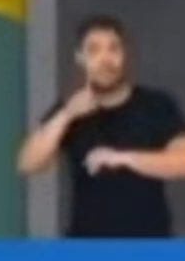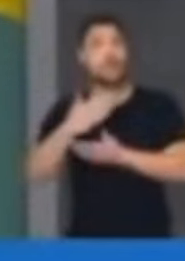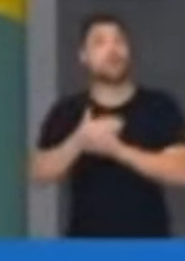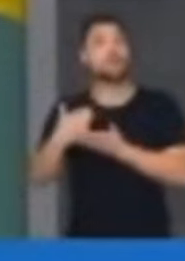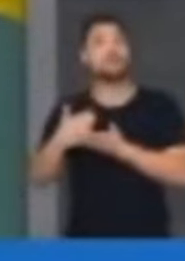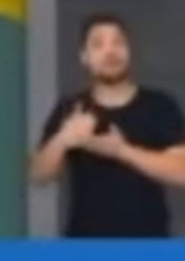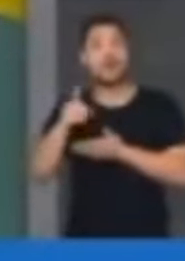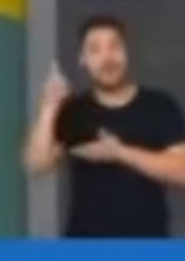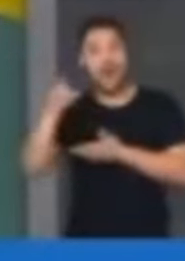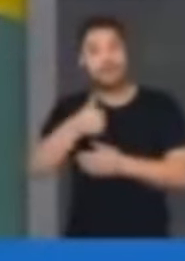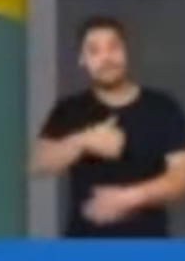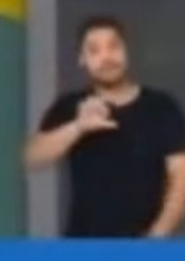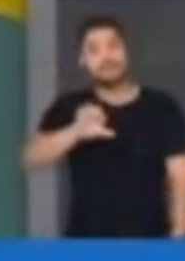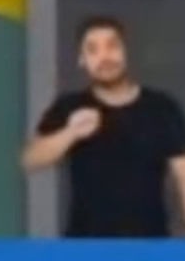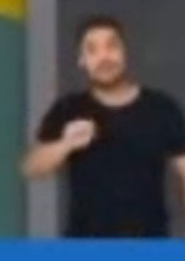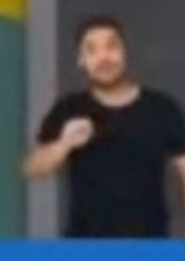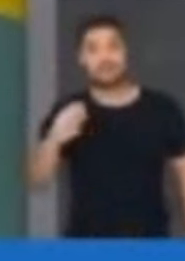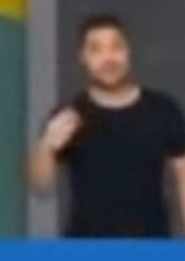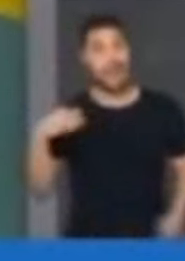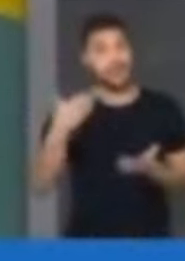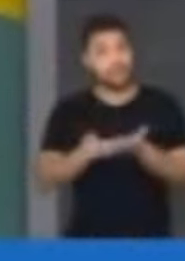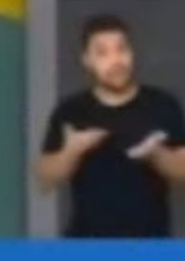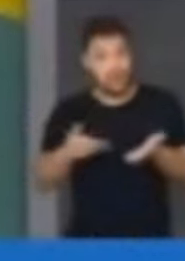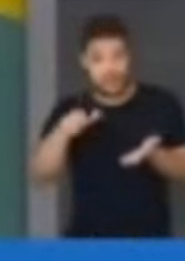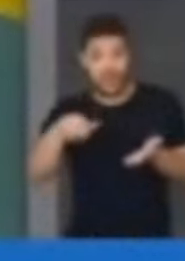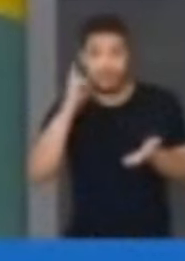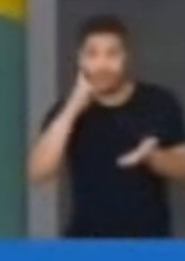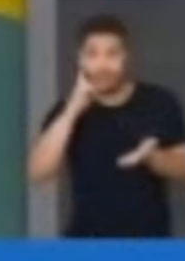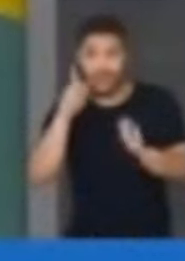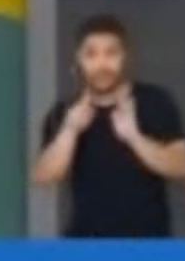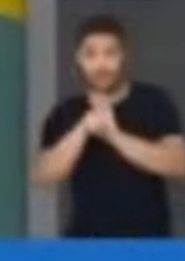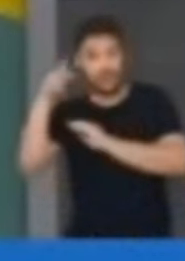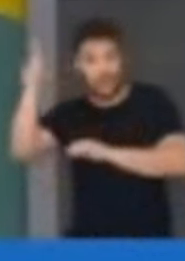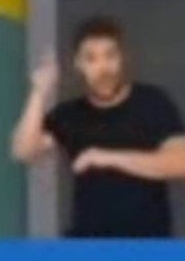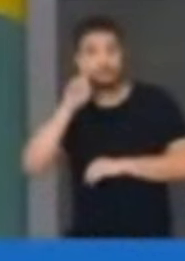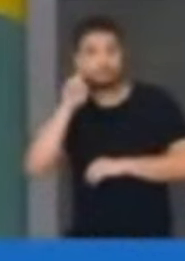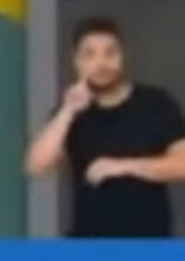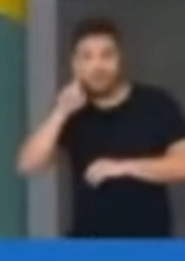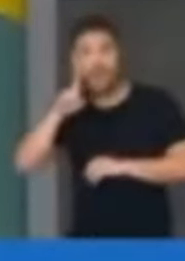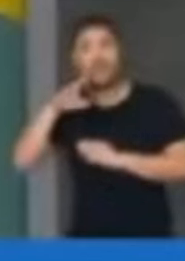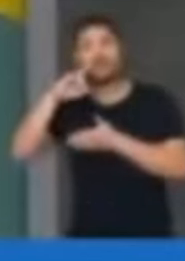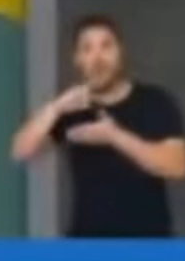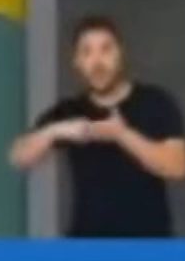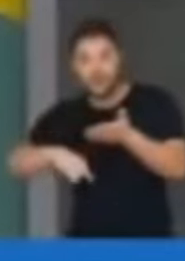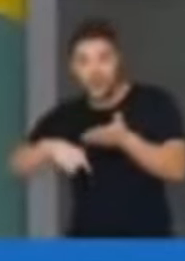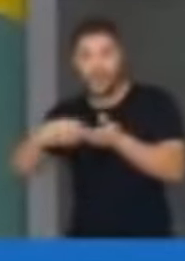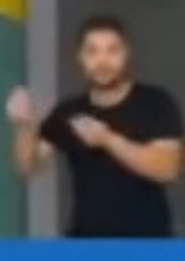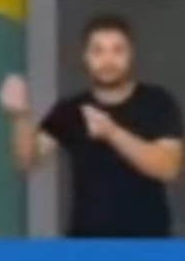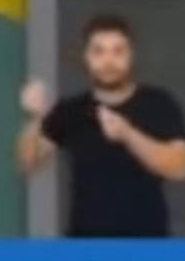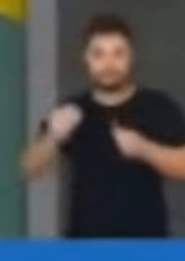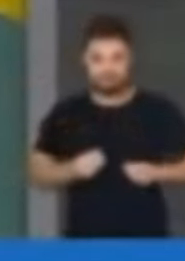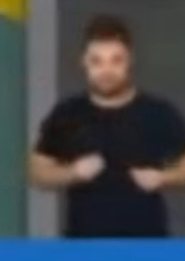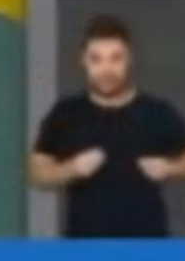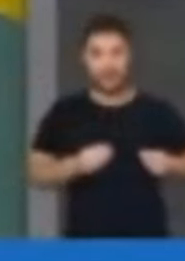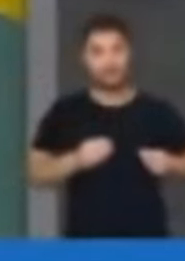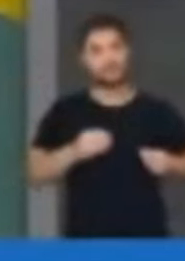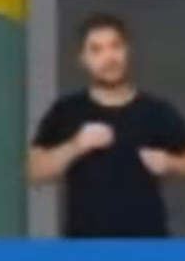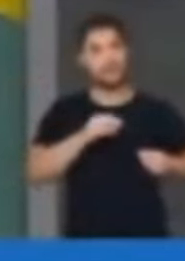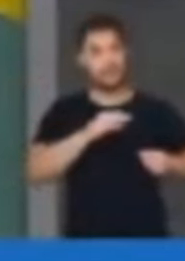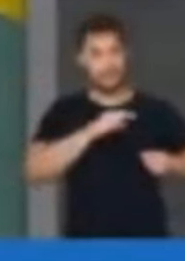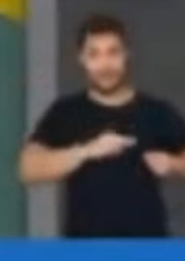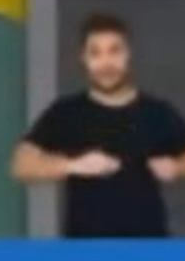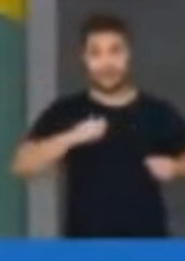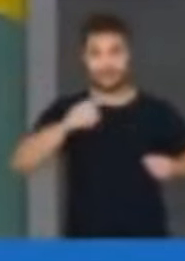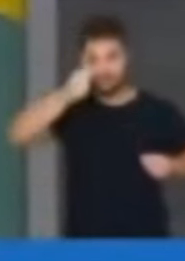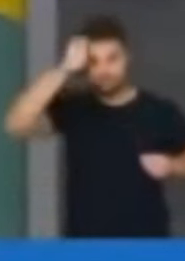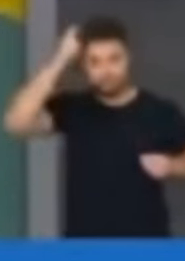Em 1983. Até hoje é deputado federal lá. Mandou um ofício para cá, dando a chance para Alexandre de Moraes de exercer a sua